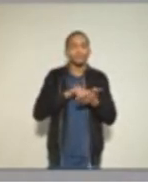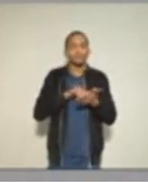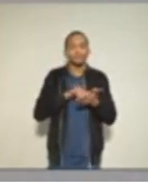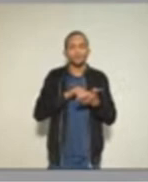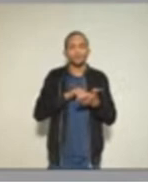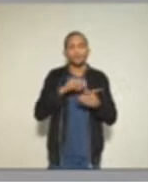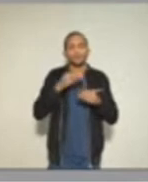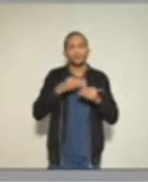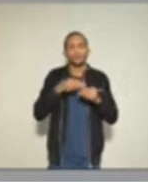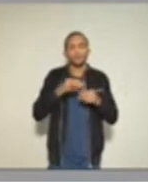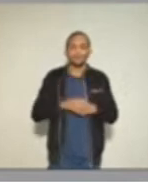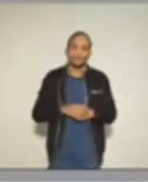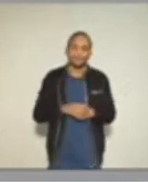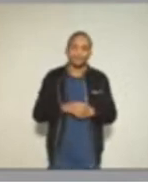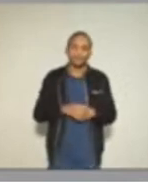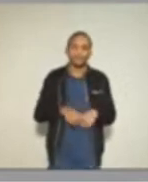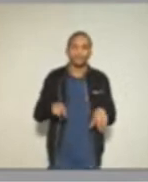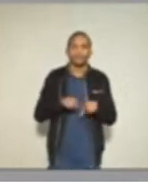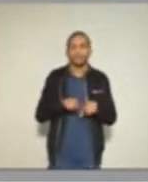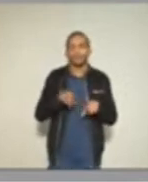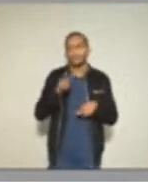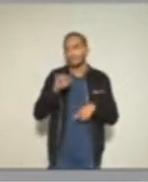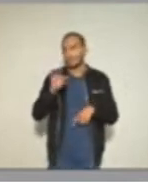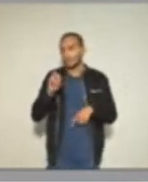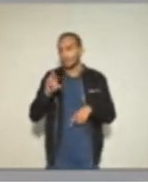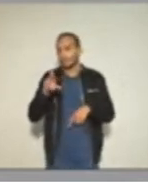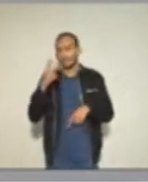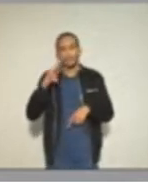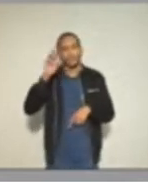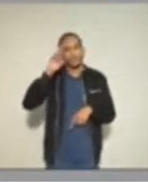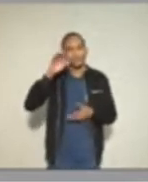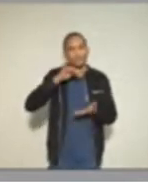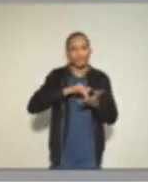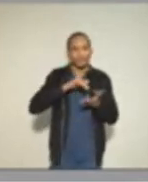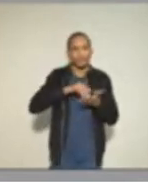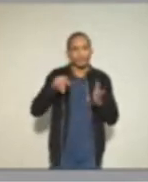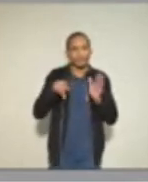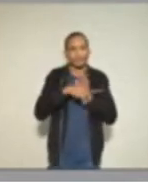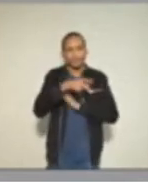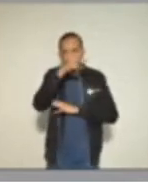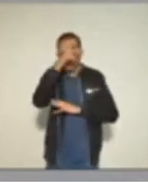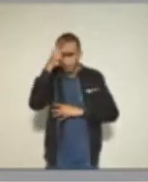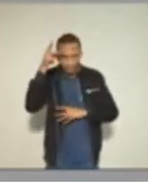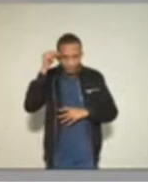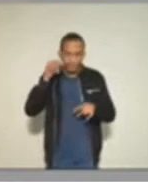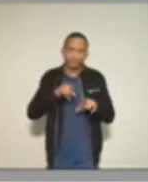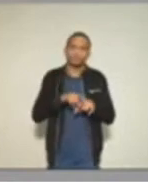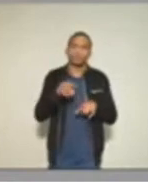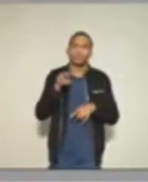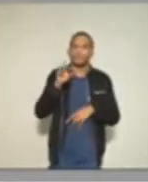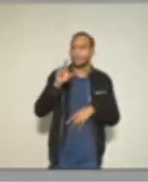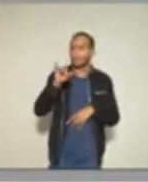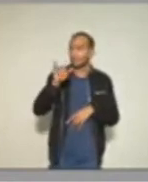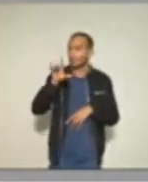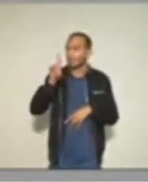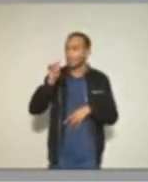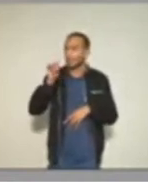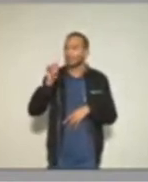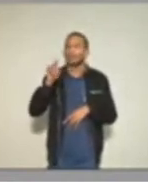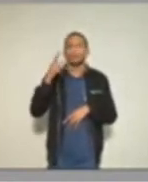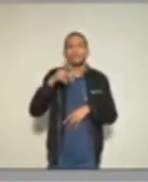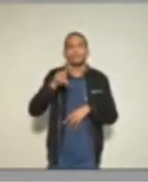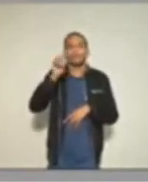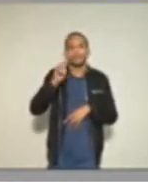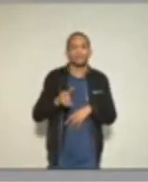Municipal. Vitor Sampaio, chefe de gabinete do prefeito. Ricardo Torres, diretor-presidente